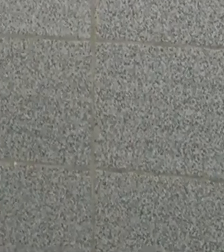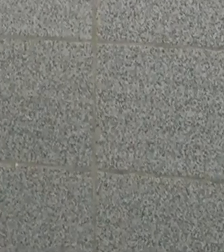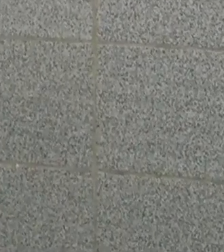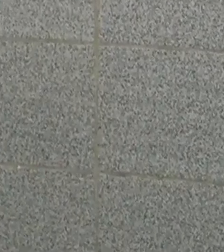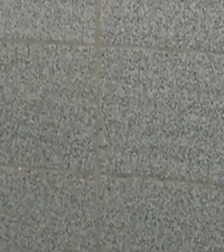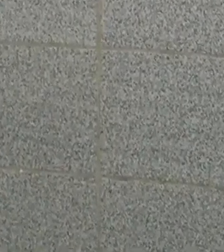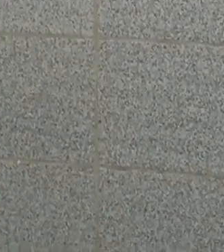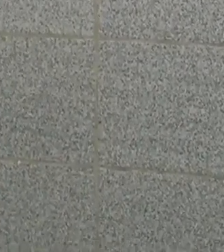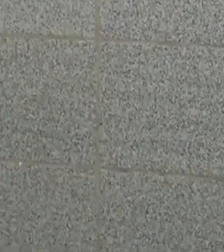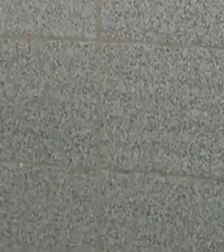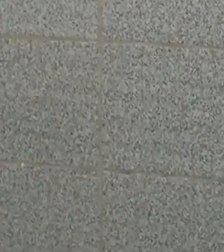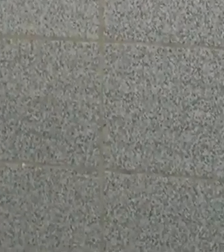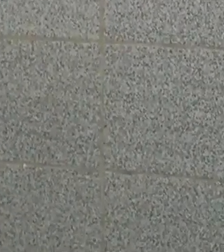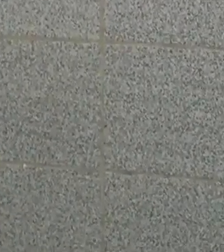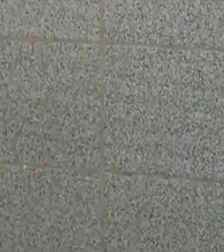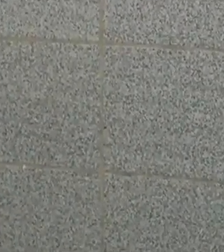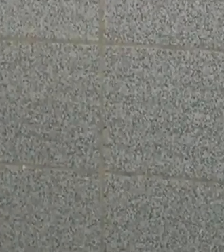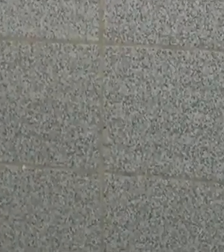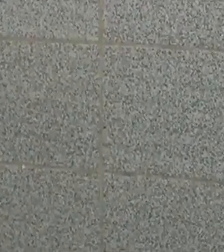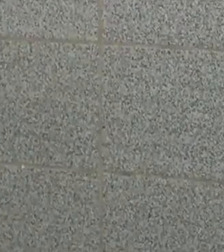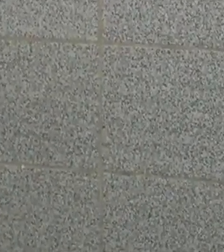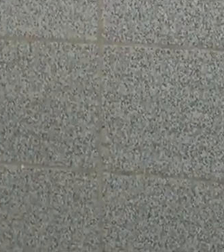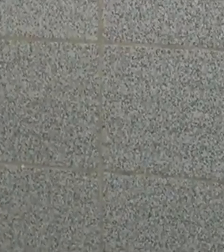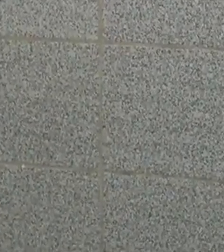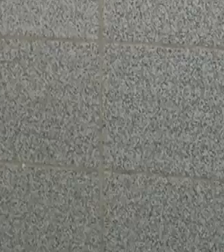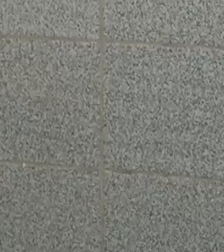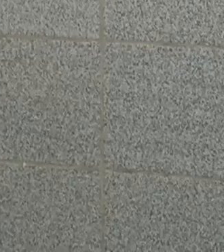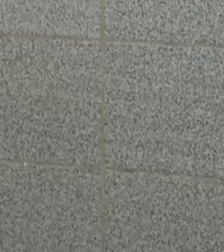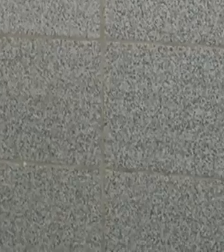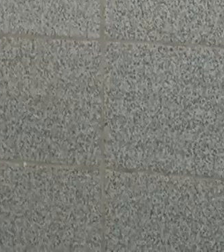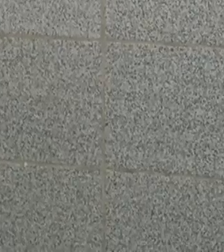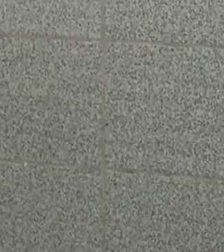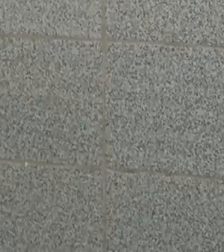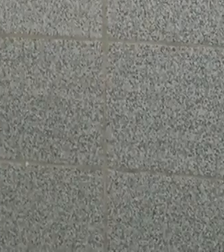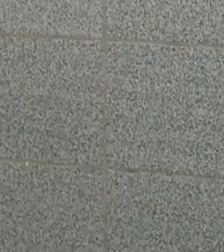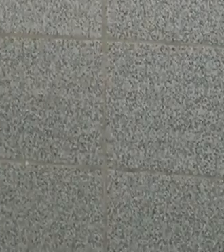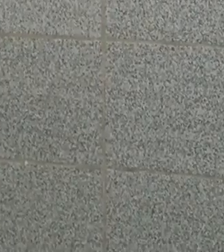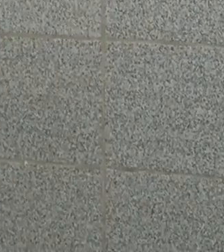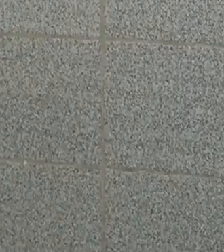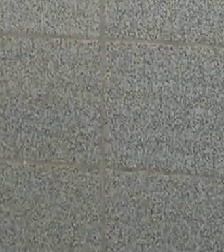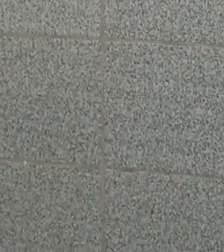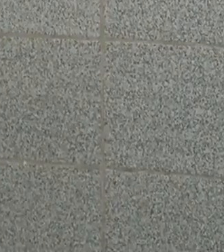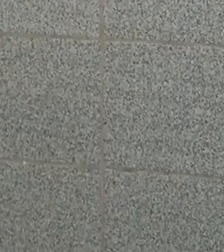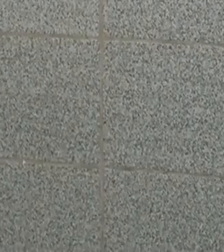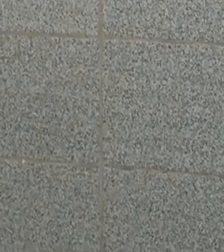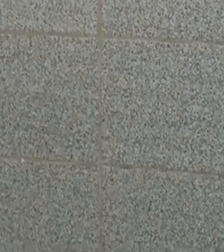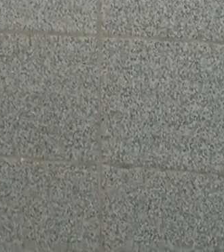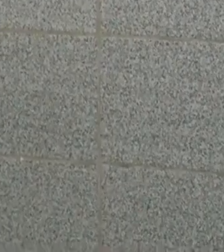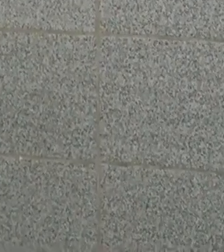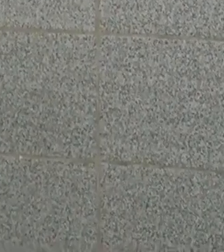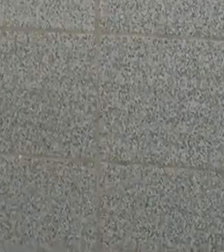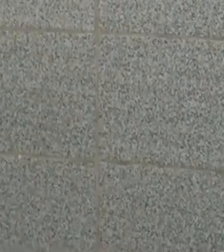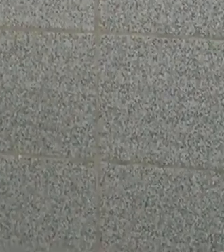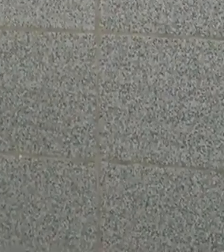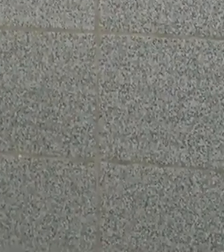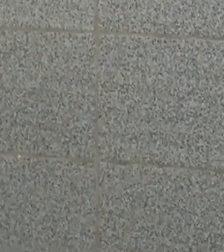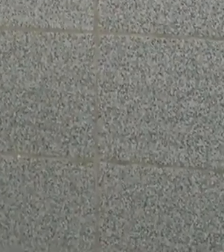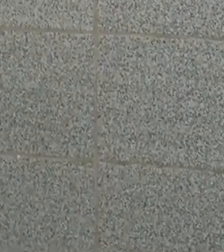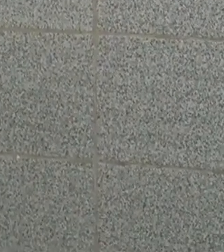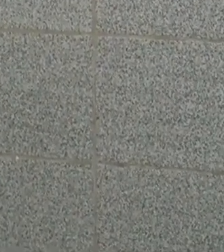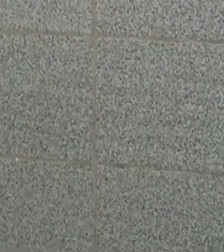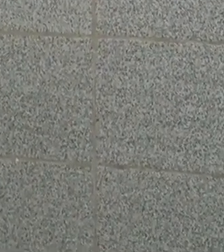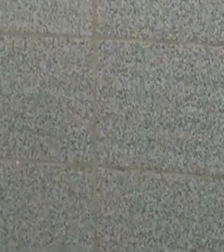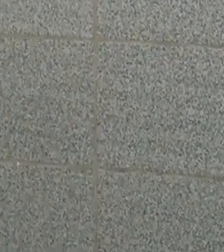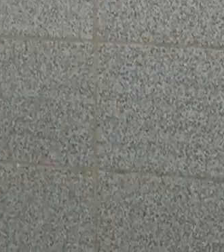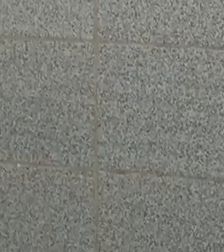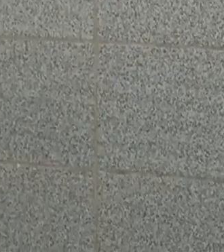da comunidade, maternidade precoce, estrutura familiar, que às vezes também atrapalham o desenvolvimento do estudante